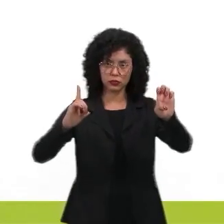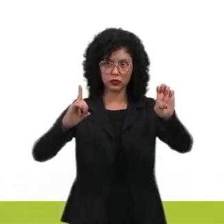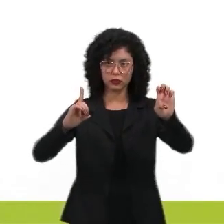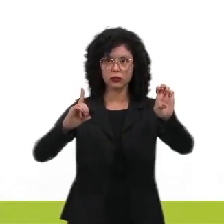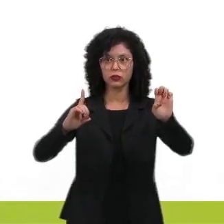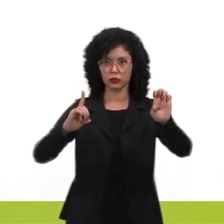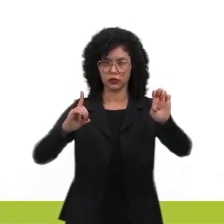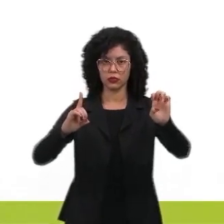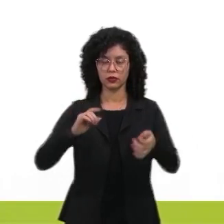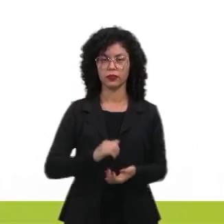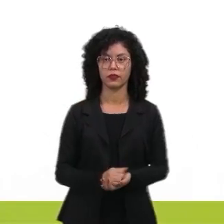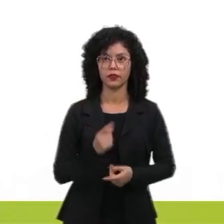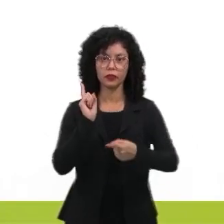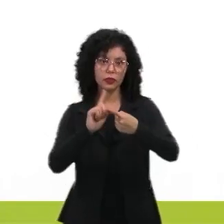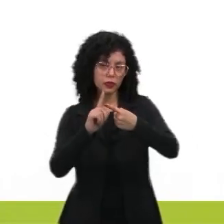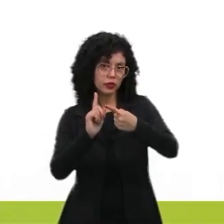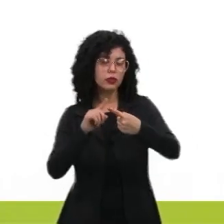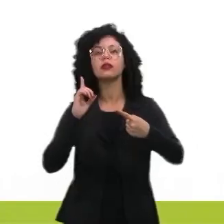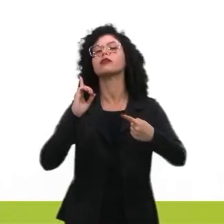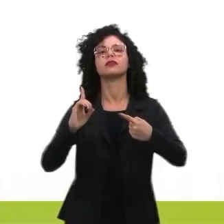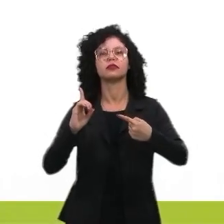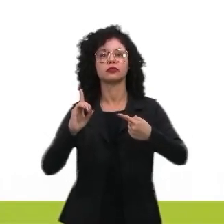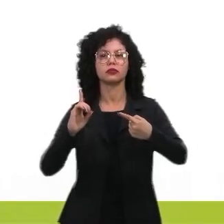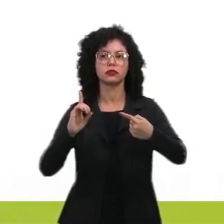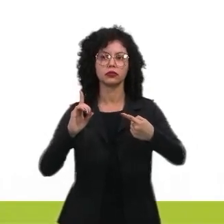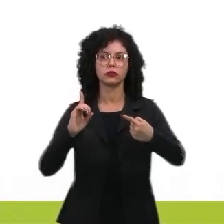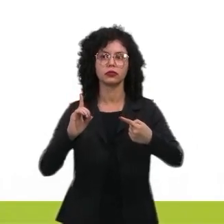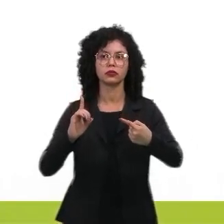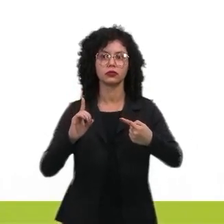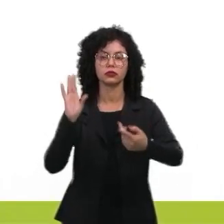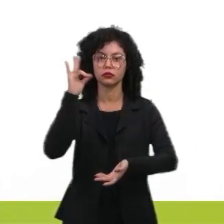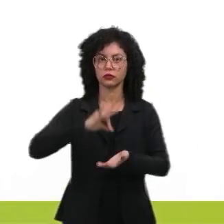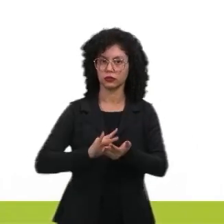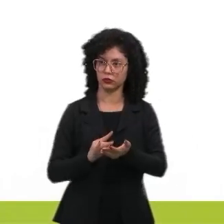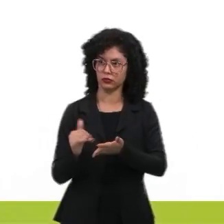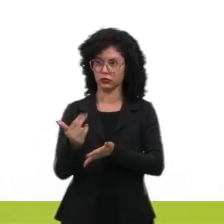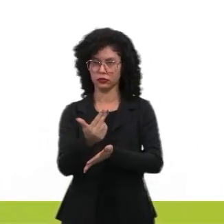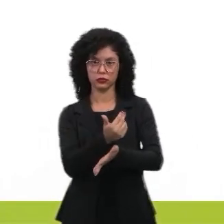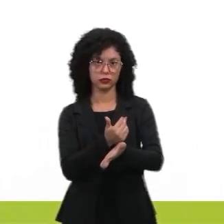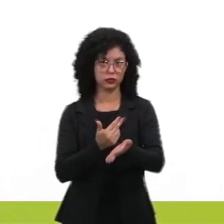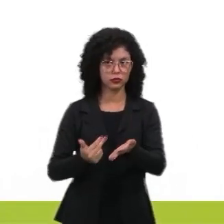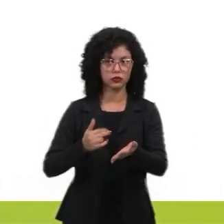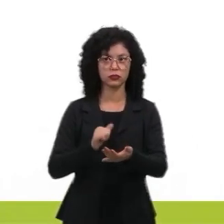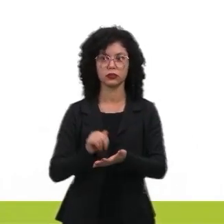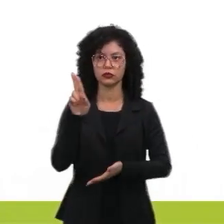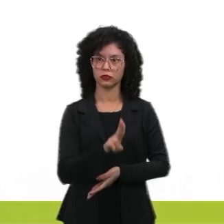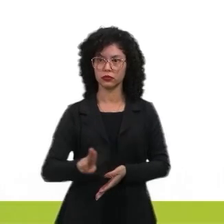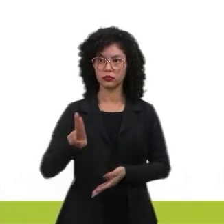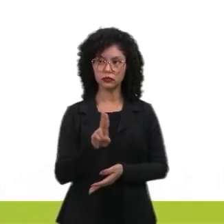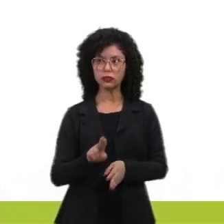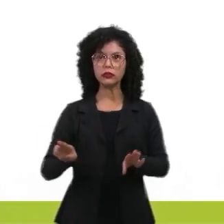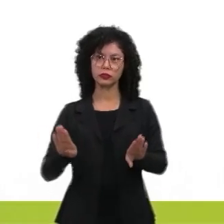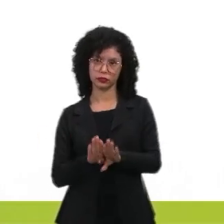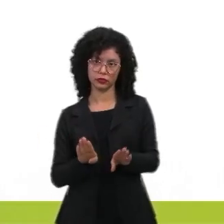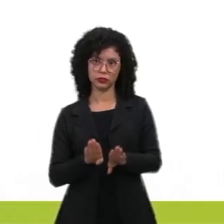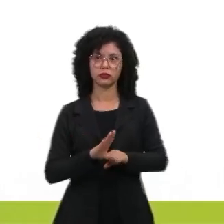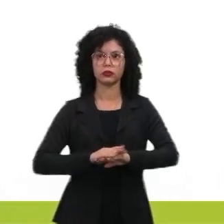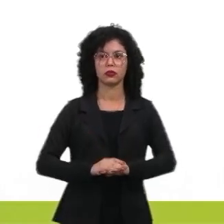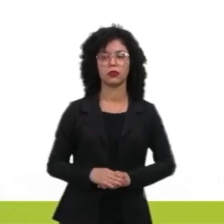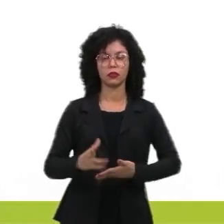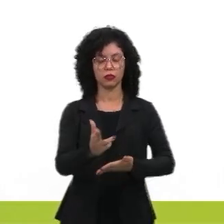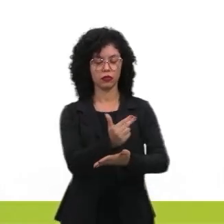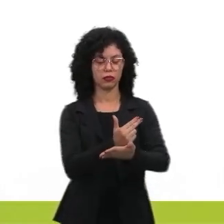entendam que essa primeira dimensão aqui, ó, ela não é a real, ela é de um desenho, né? Usando a ideia da cartografia, né? A gente tem a ideia de um